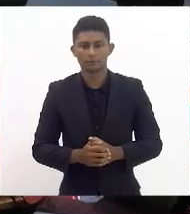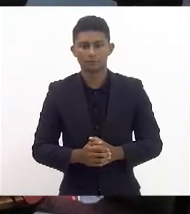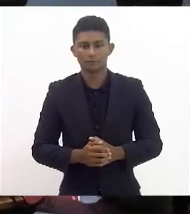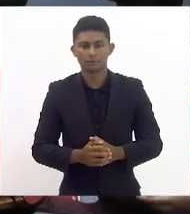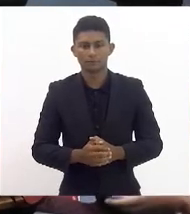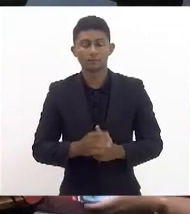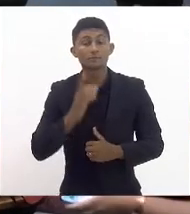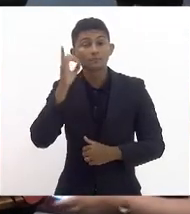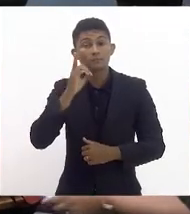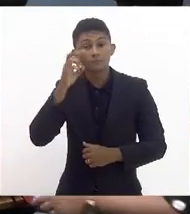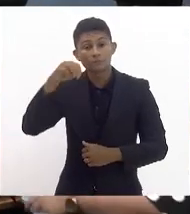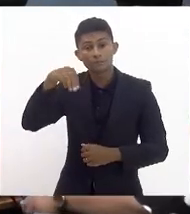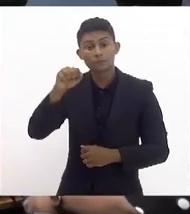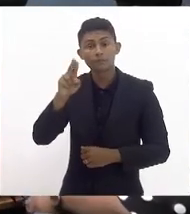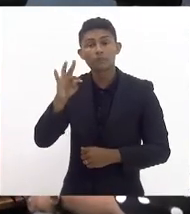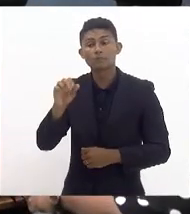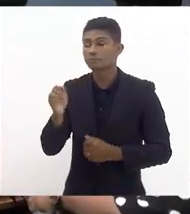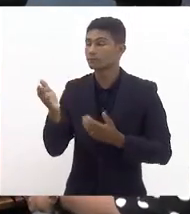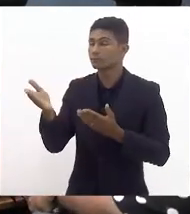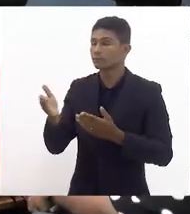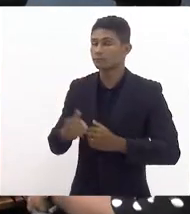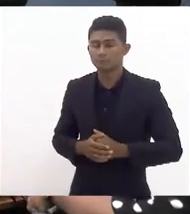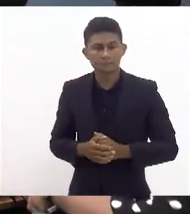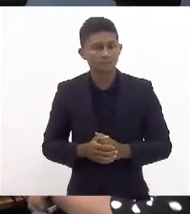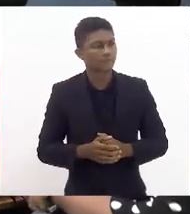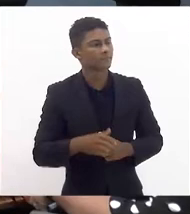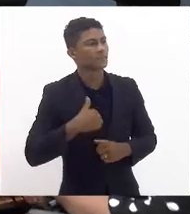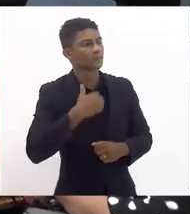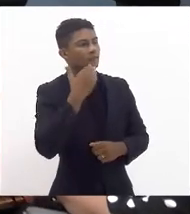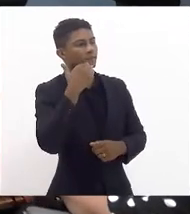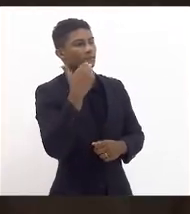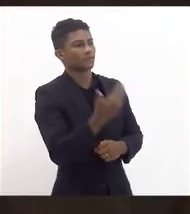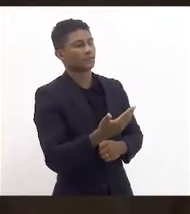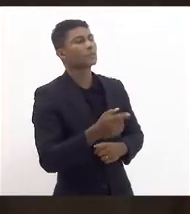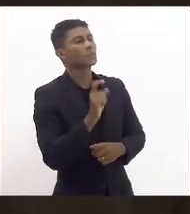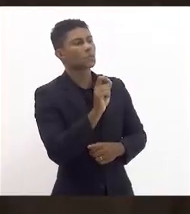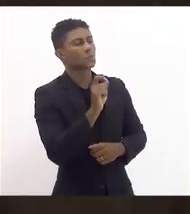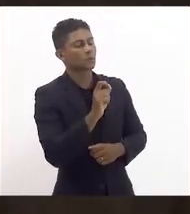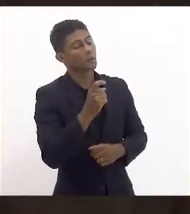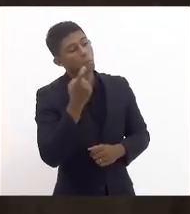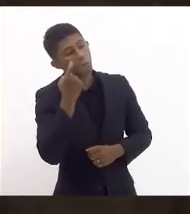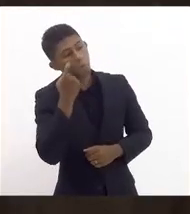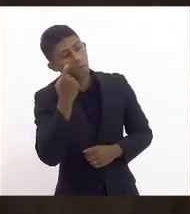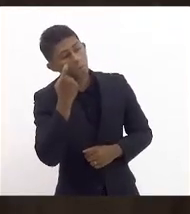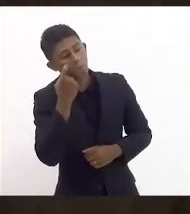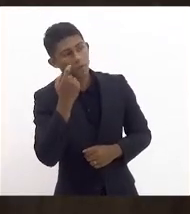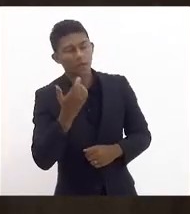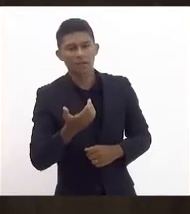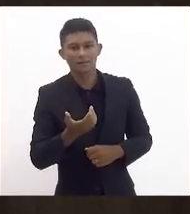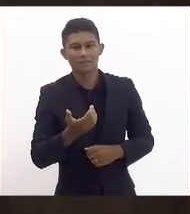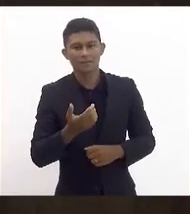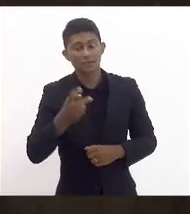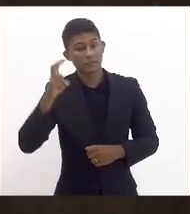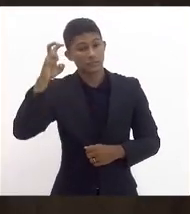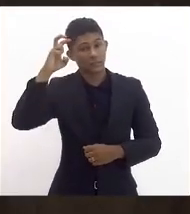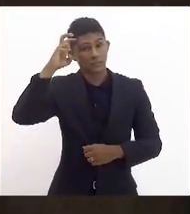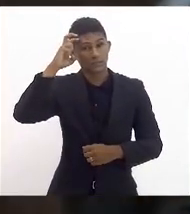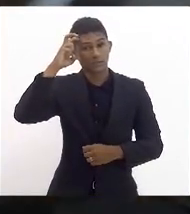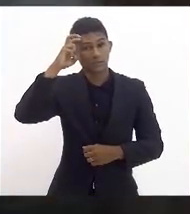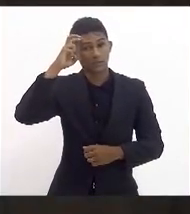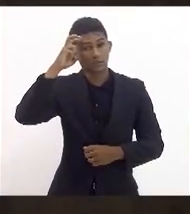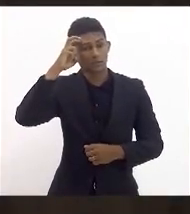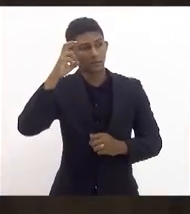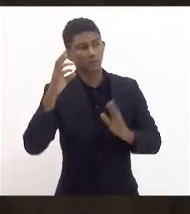Deputada Marta Rocha, pela ordem. Presidente, eu queria pedir a Vossa Excelência a possibilidade de retornar na quinta-feira